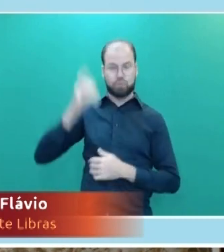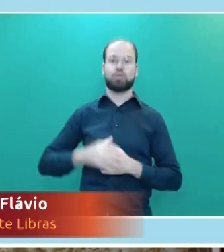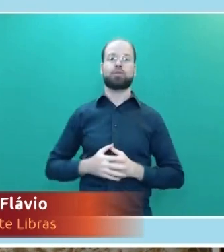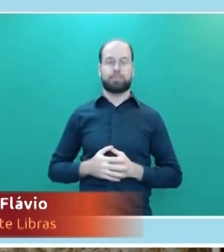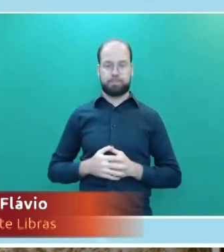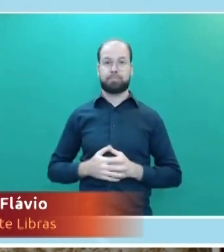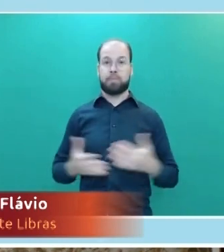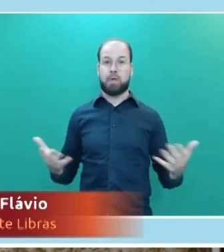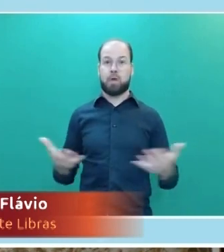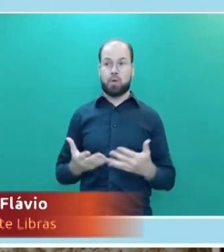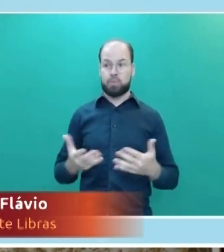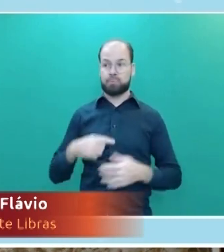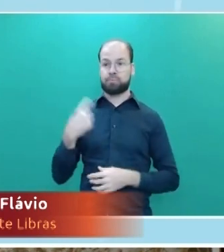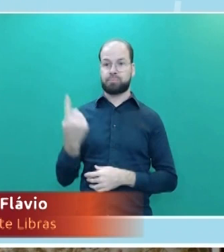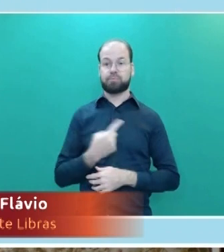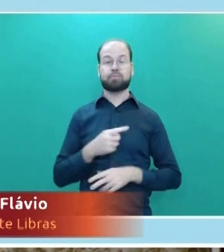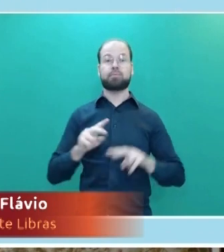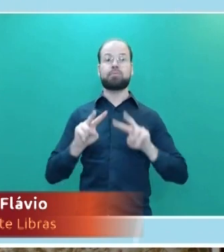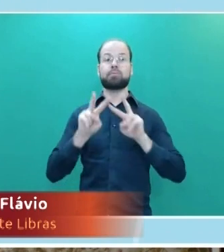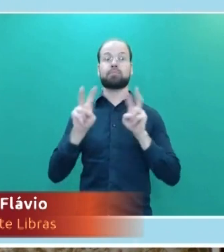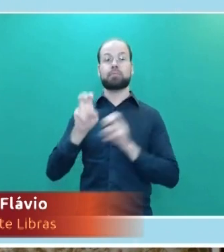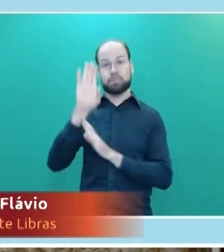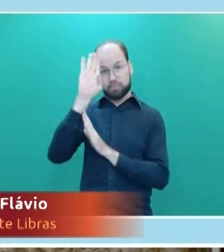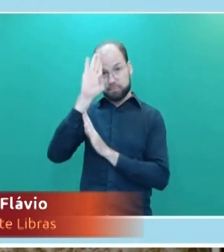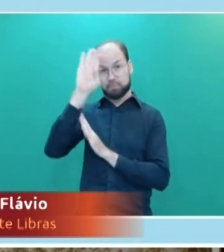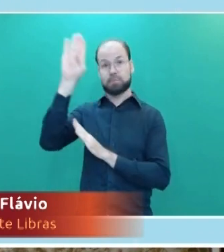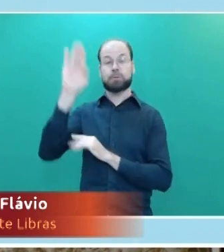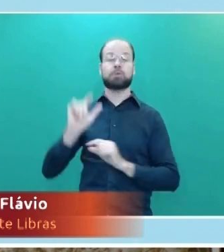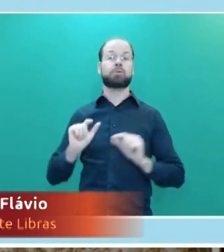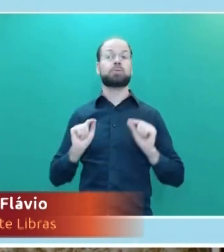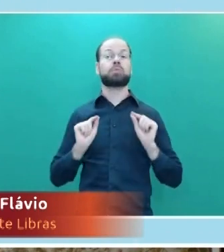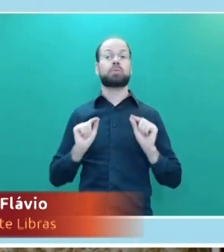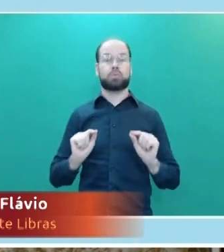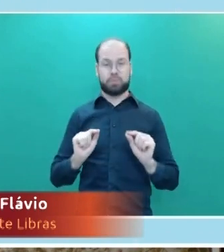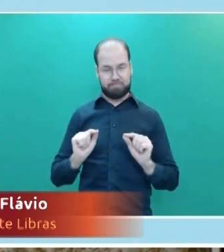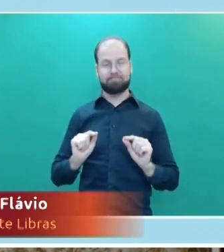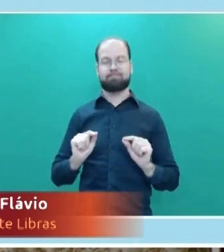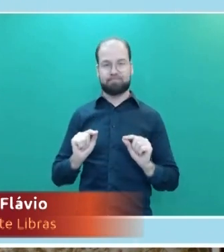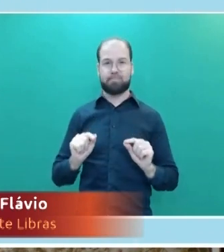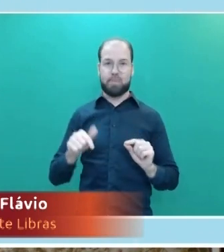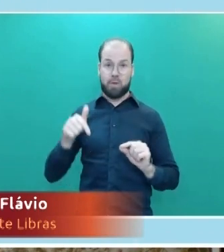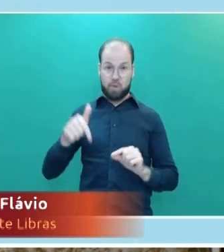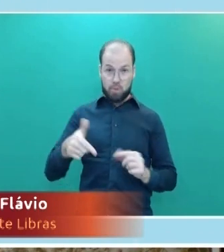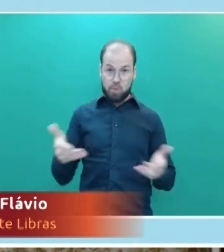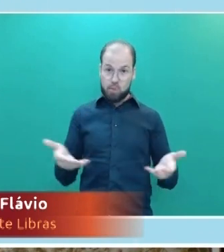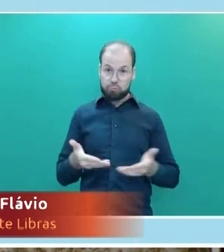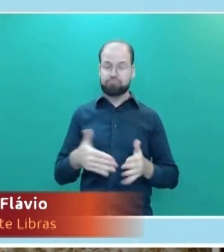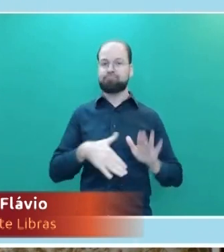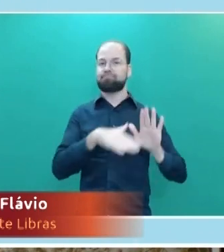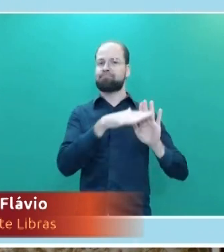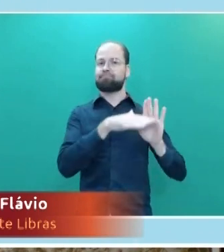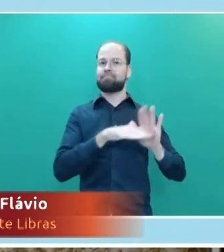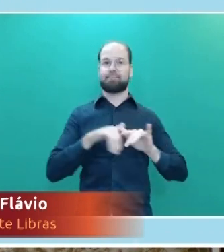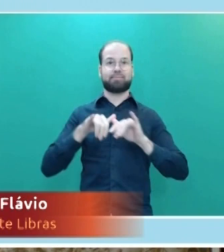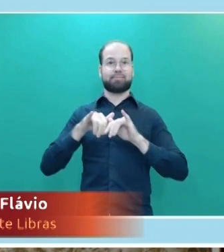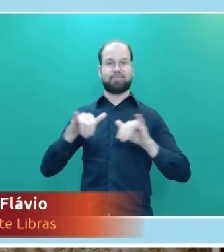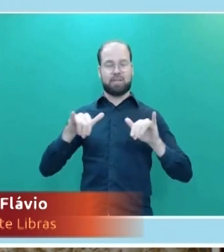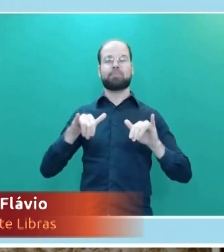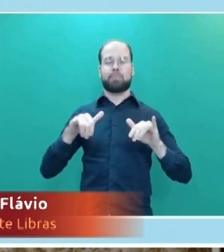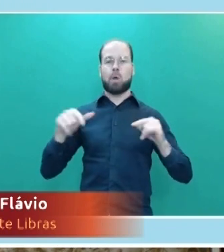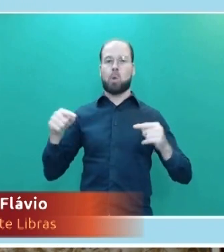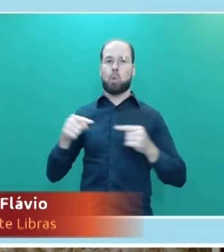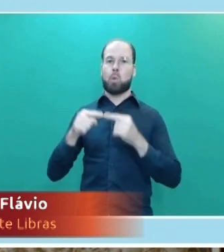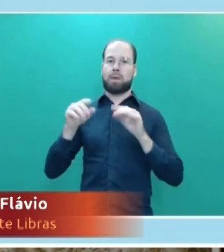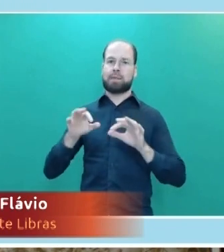vai para o nosso assunto principal, e esse programa tem muito a ver com o que tem acontecido nas últimas semanas e nos